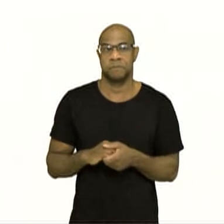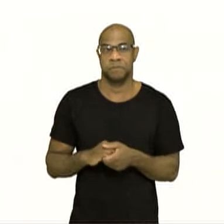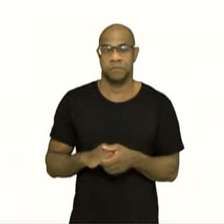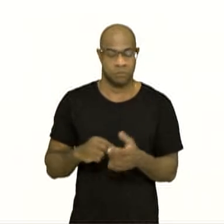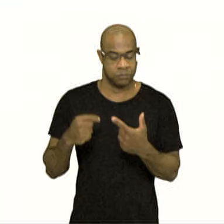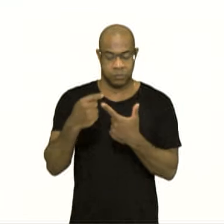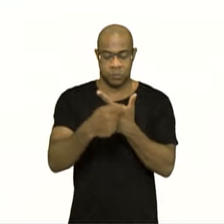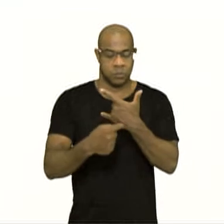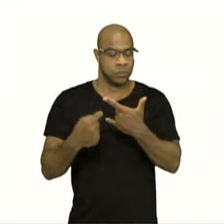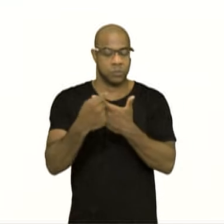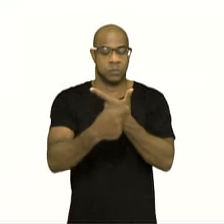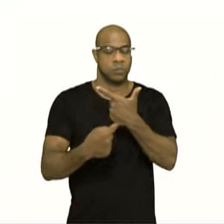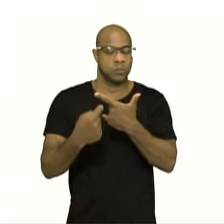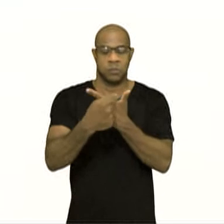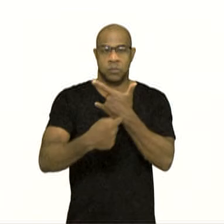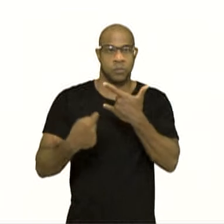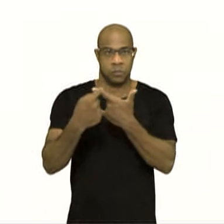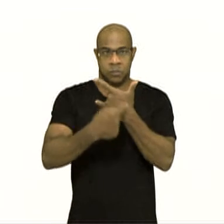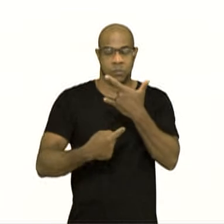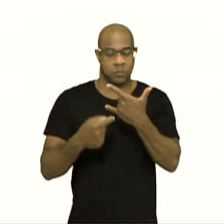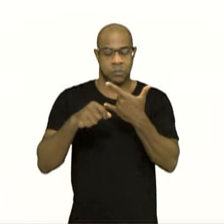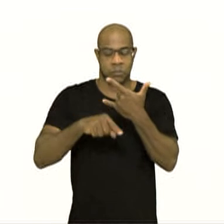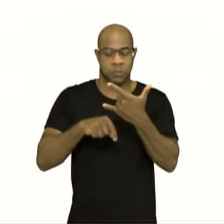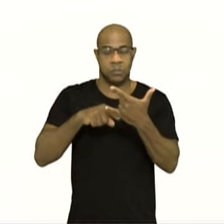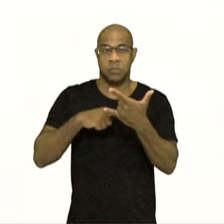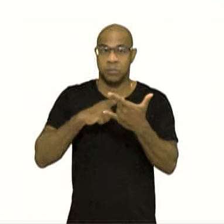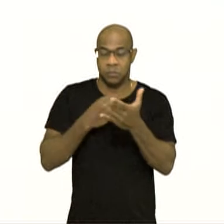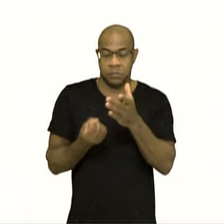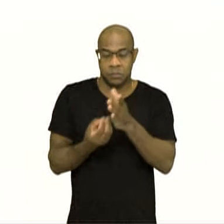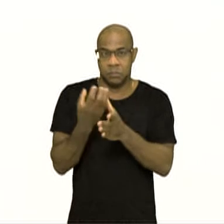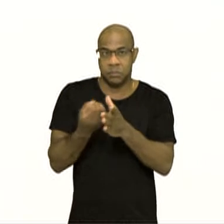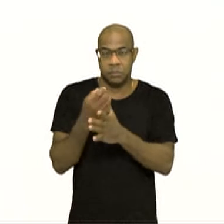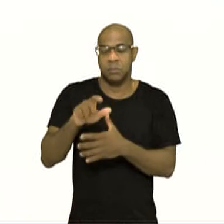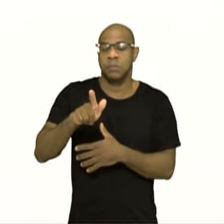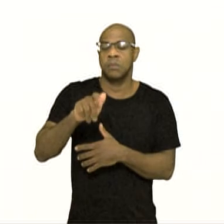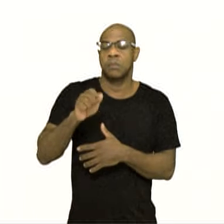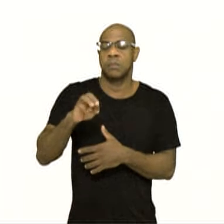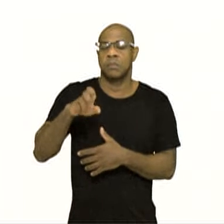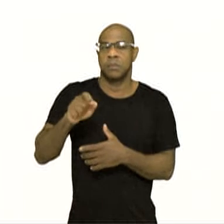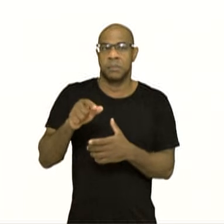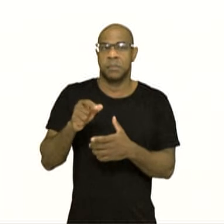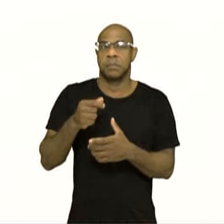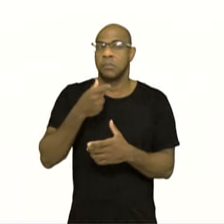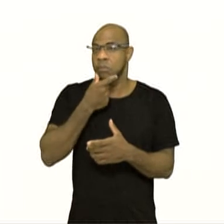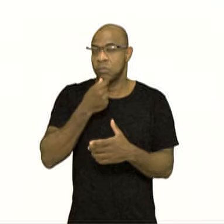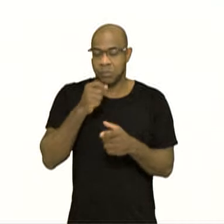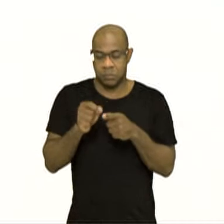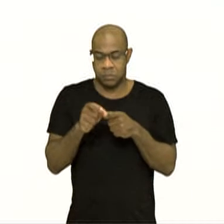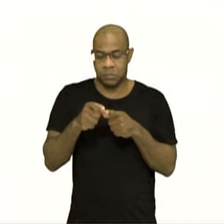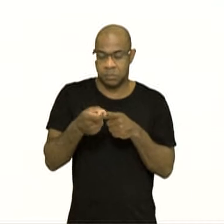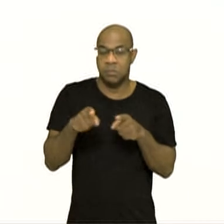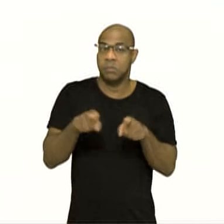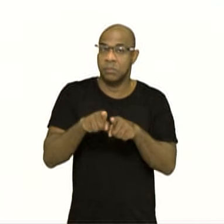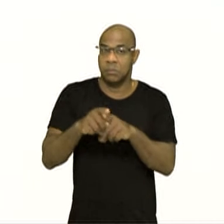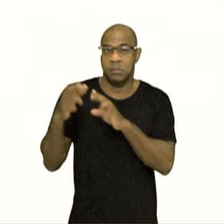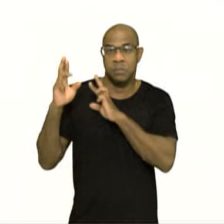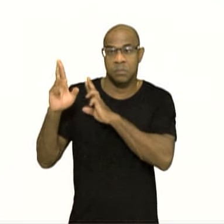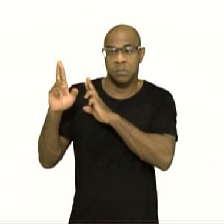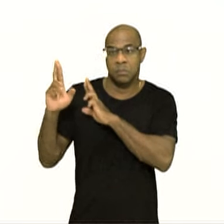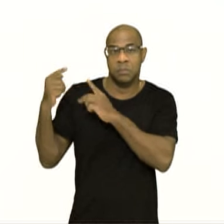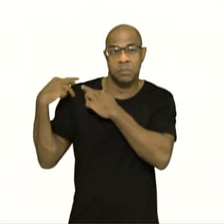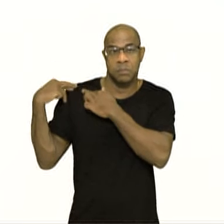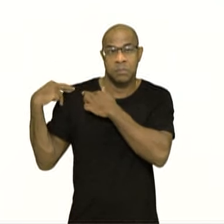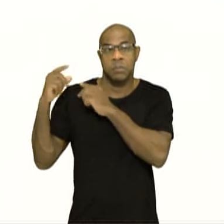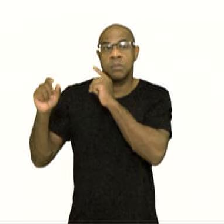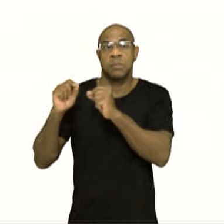sistema reprodutor masculino, além de produzir os gametas masculinos, ele também é responsável